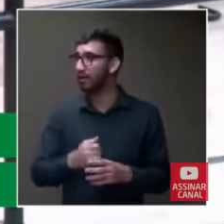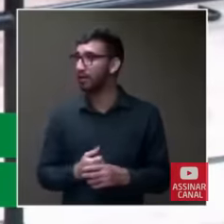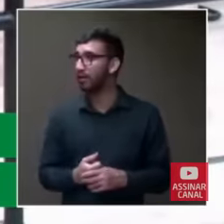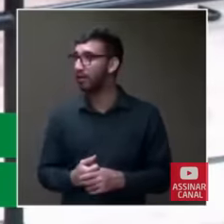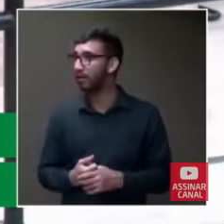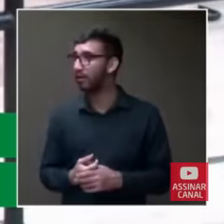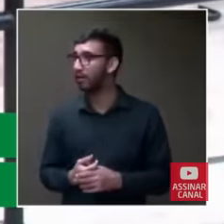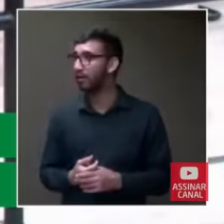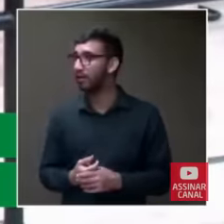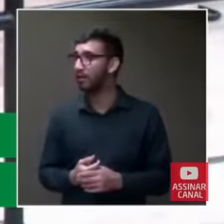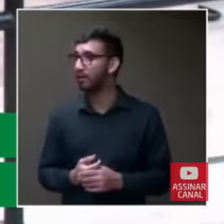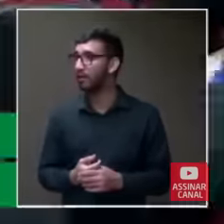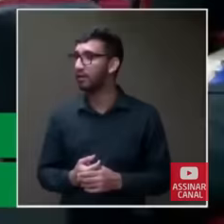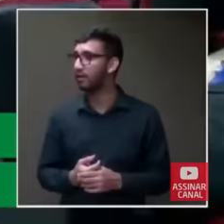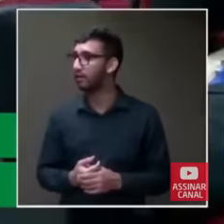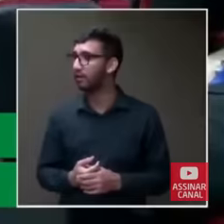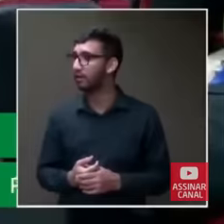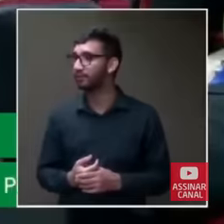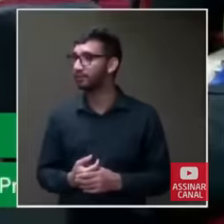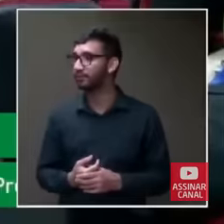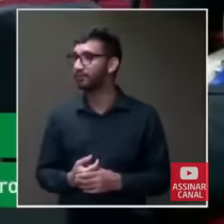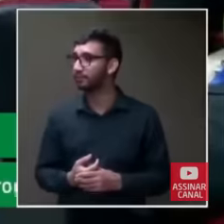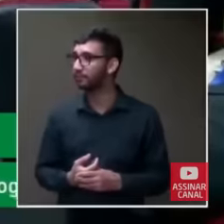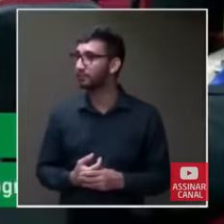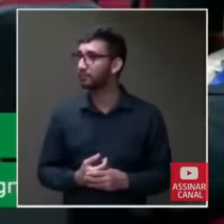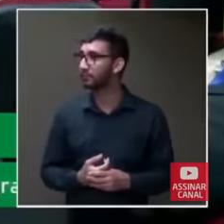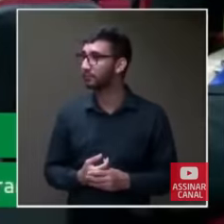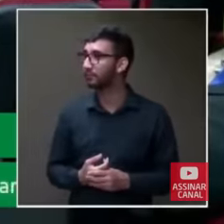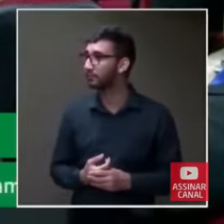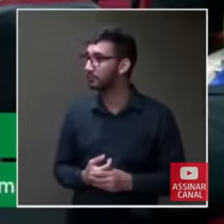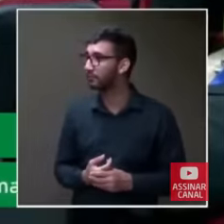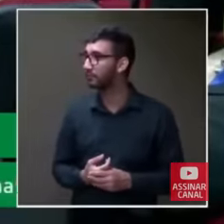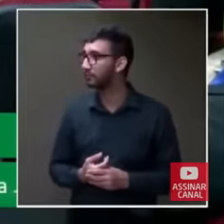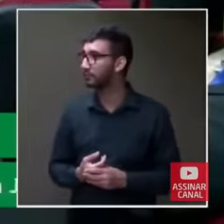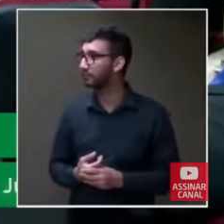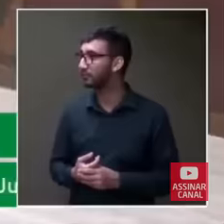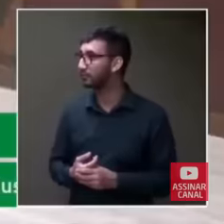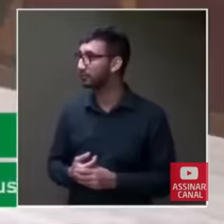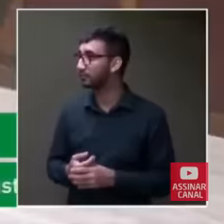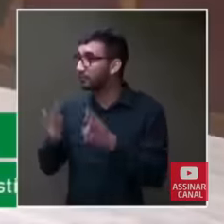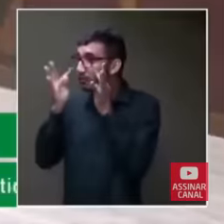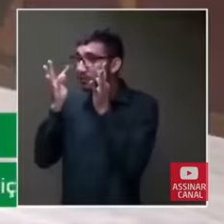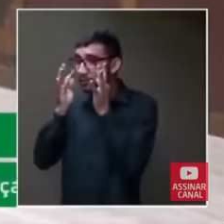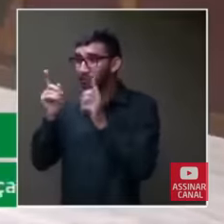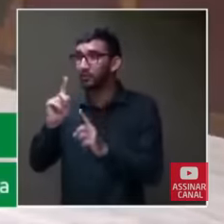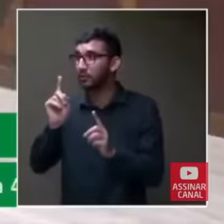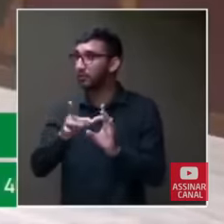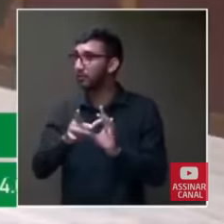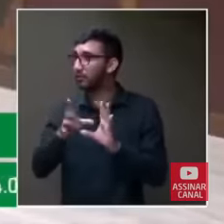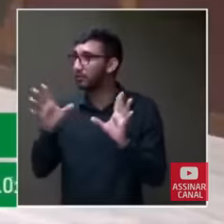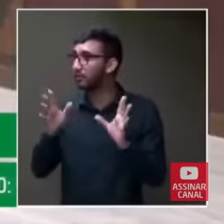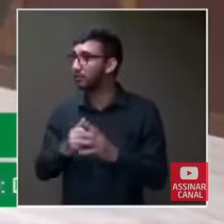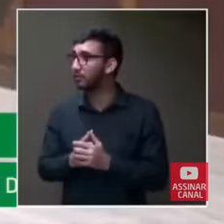de convicção que já existem nos autos. Exatamente. Tá. Então, a testemunha não está dispensada, tá?